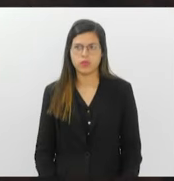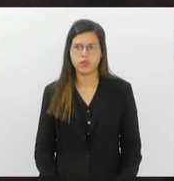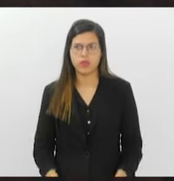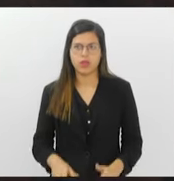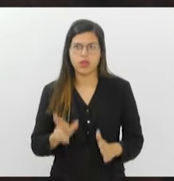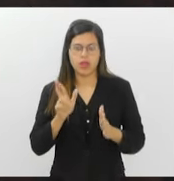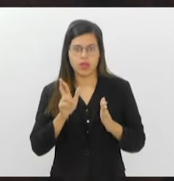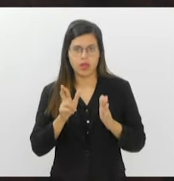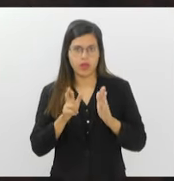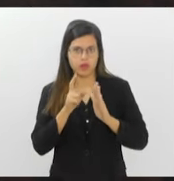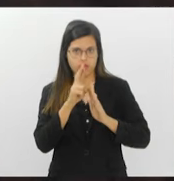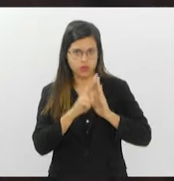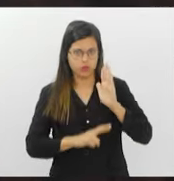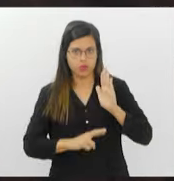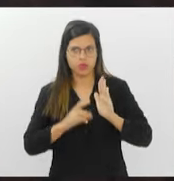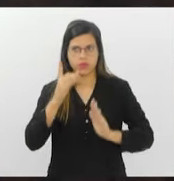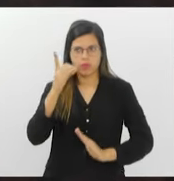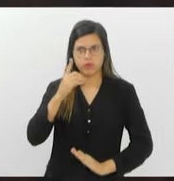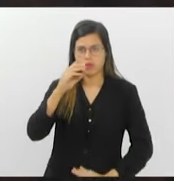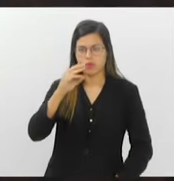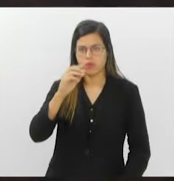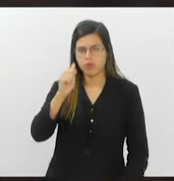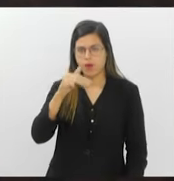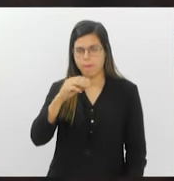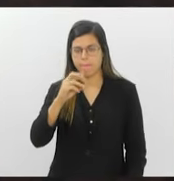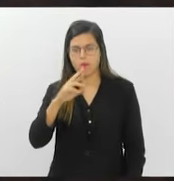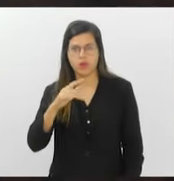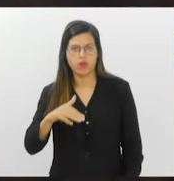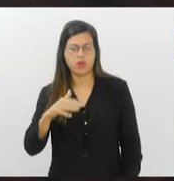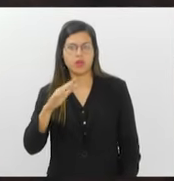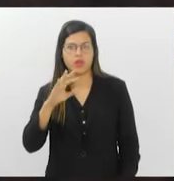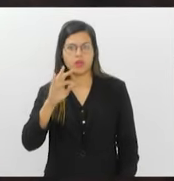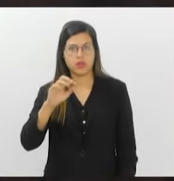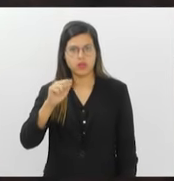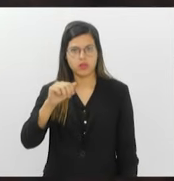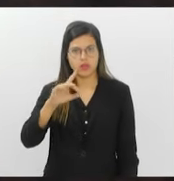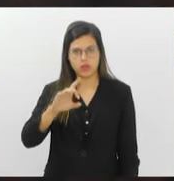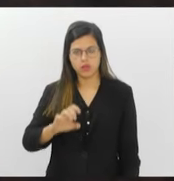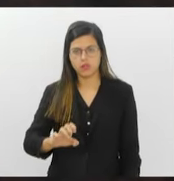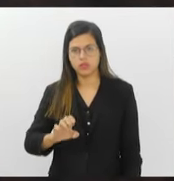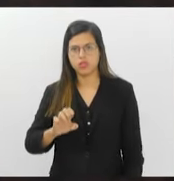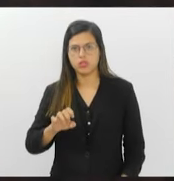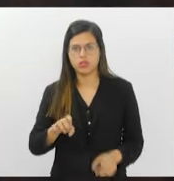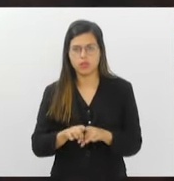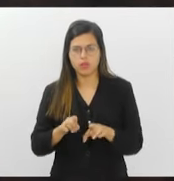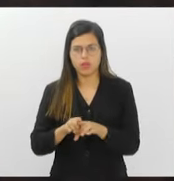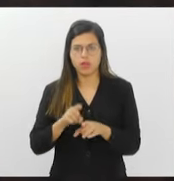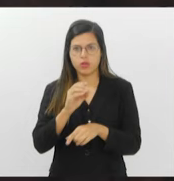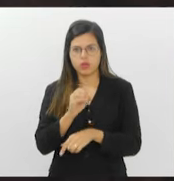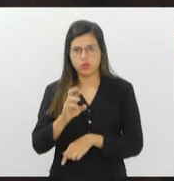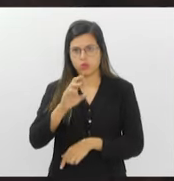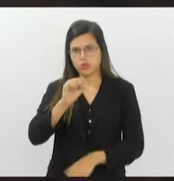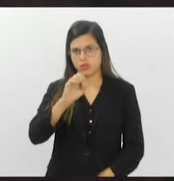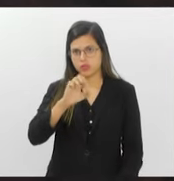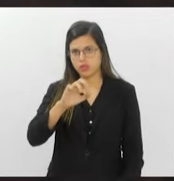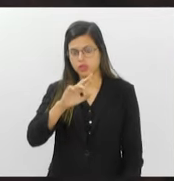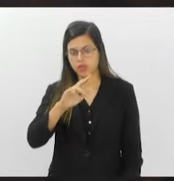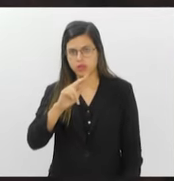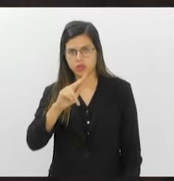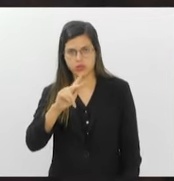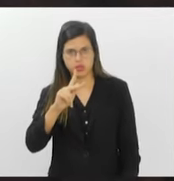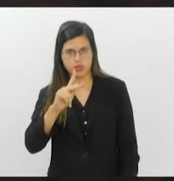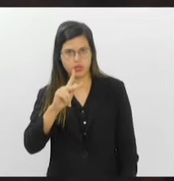Relatores: deputados Rodrigo Amorim, Tande Vieira, Dani Balbi, doutor Serginho. Pendendo de pareceres das